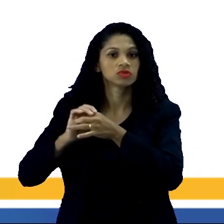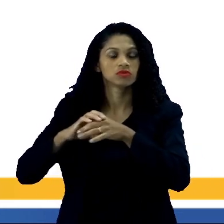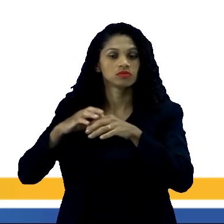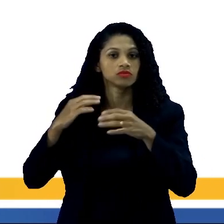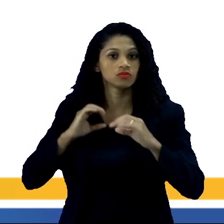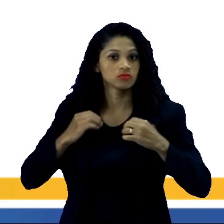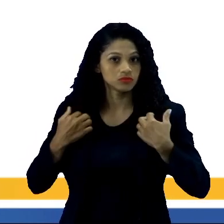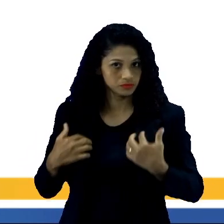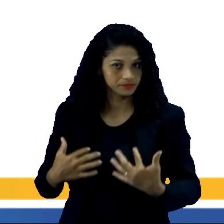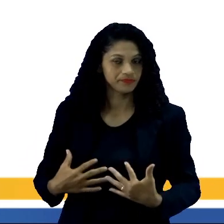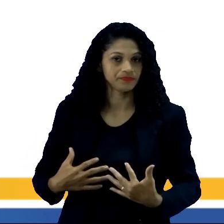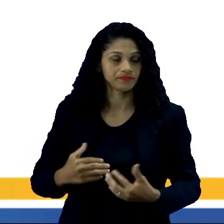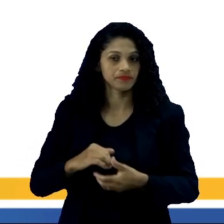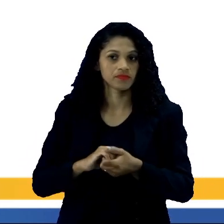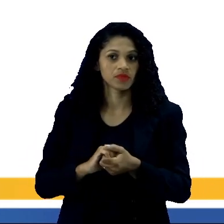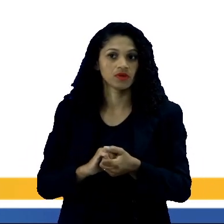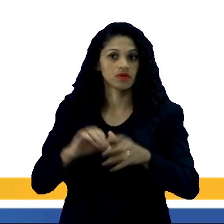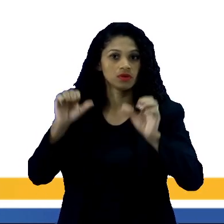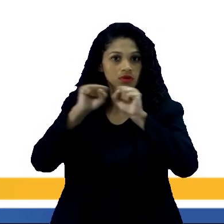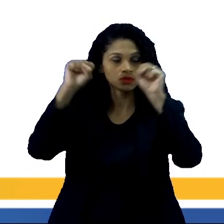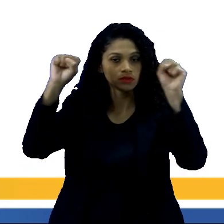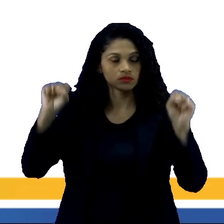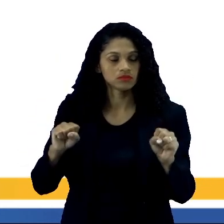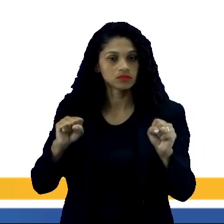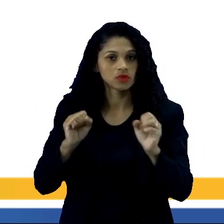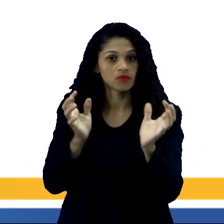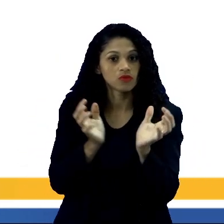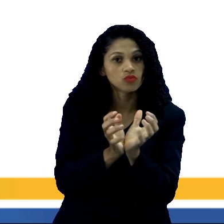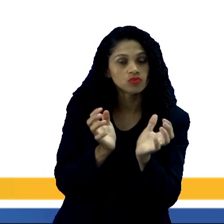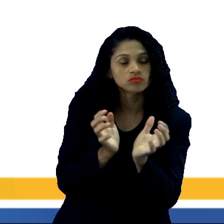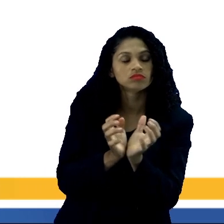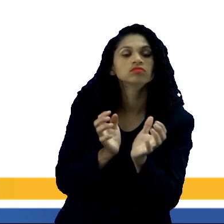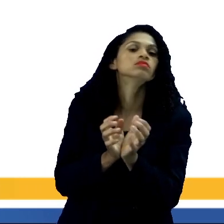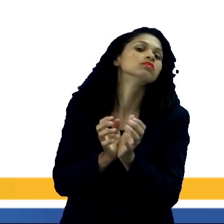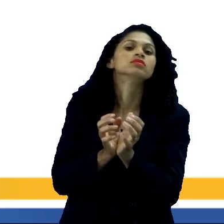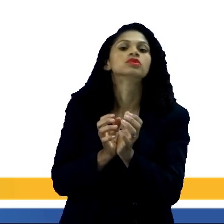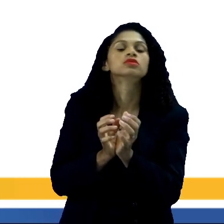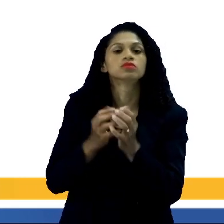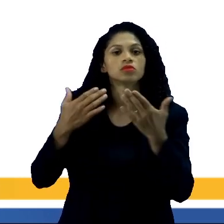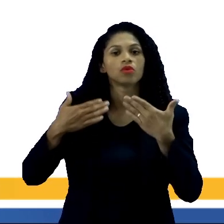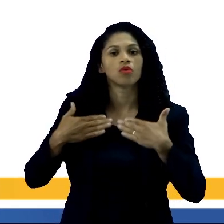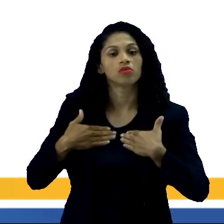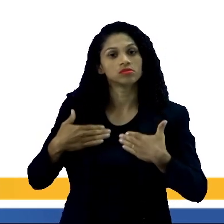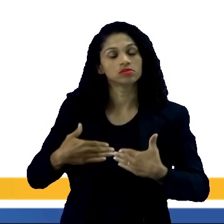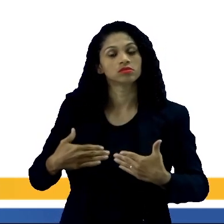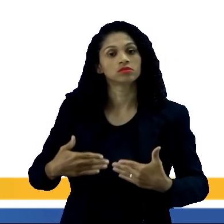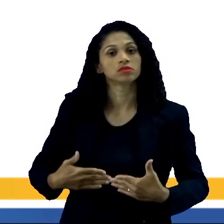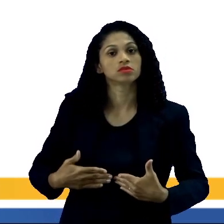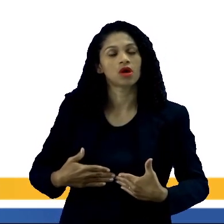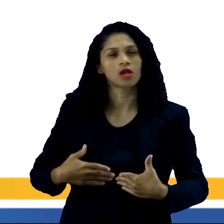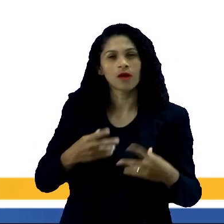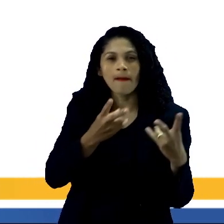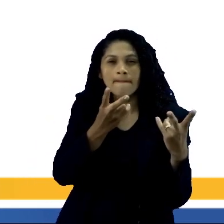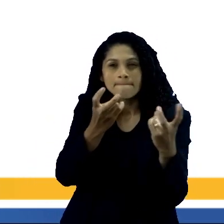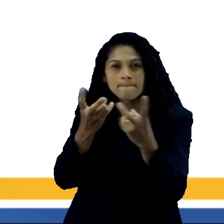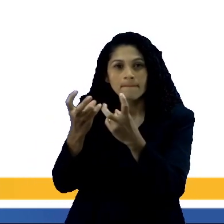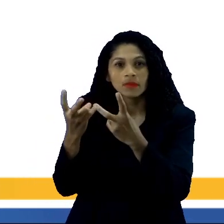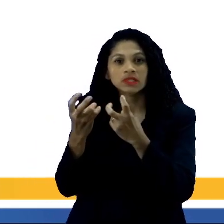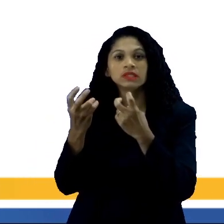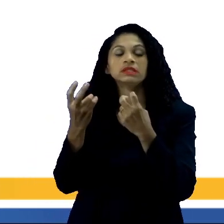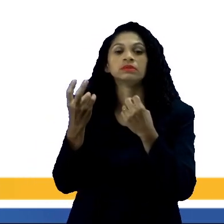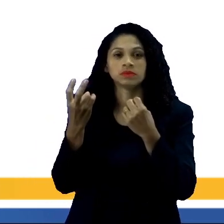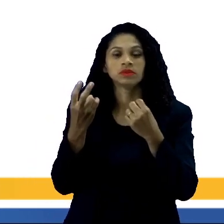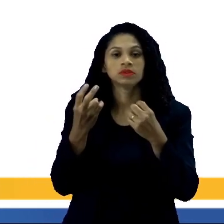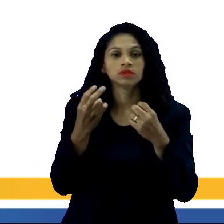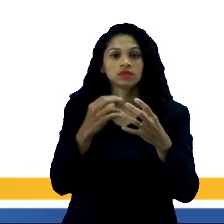sistema, ele vai ser formado por um conjunto de órgãos do corpo humano que vai ter a função aí de captar mensagens, estímulos do